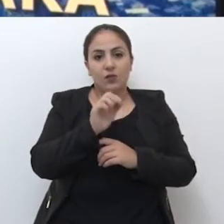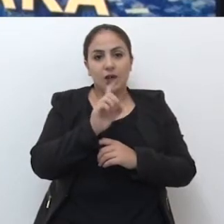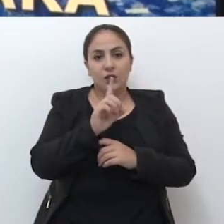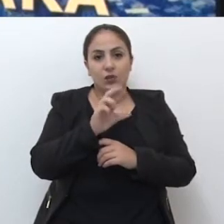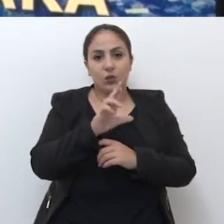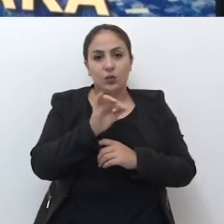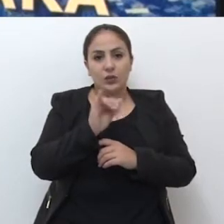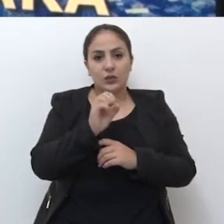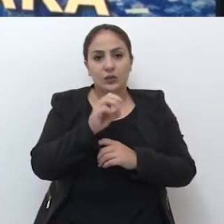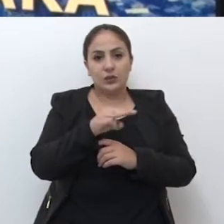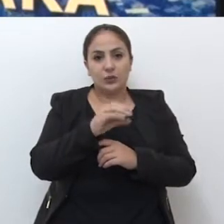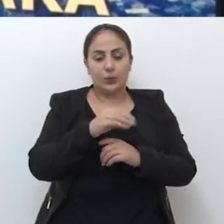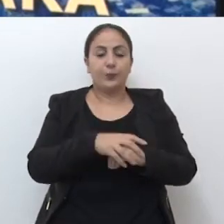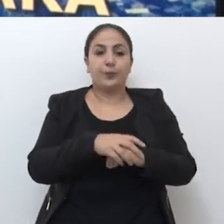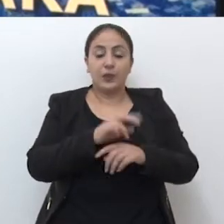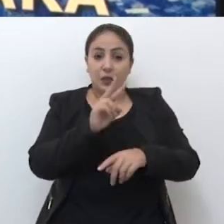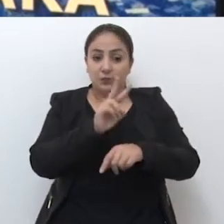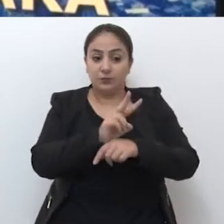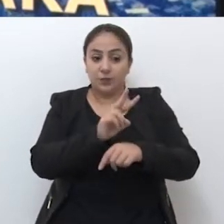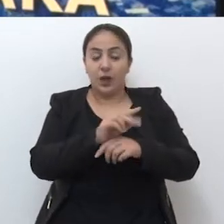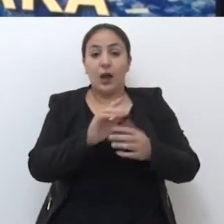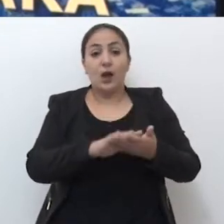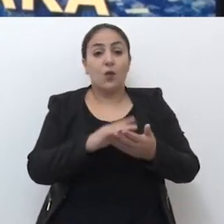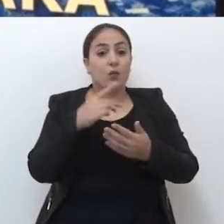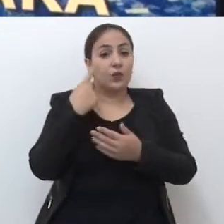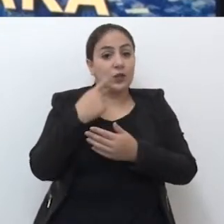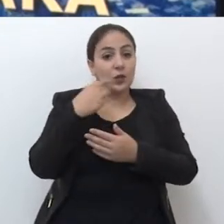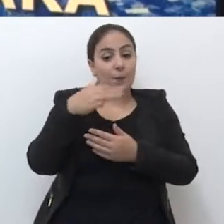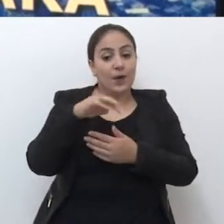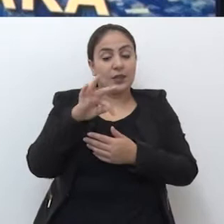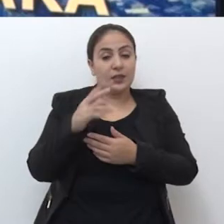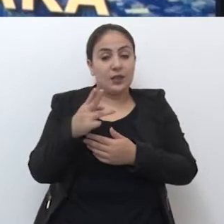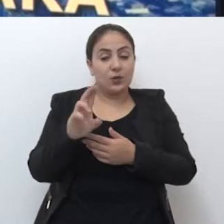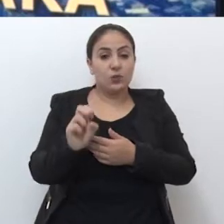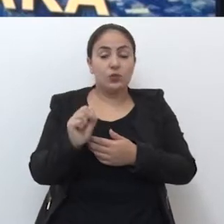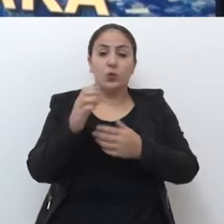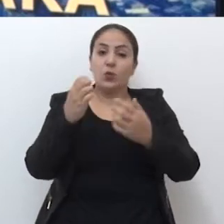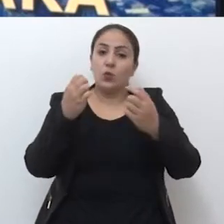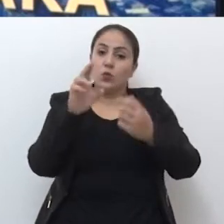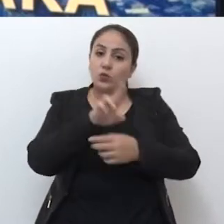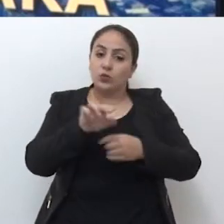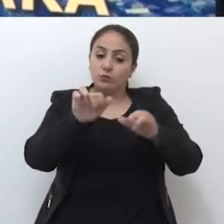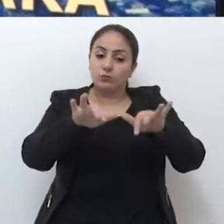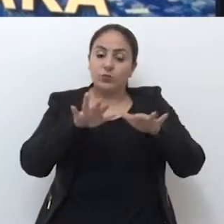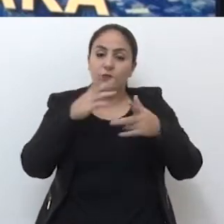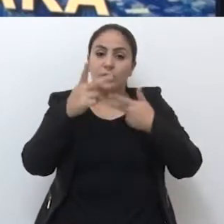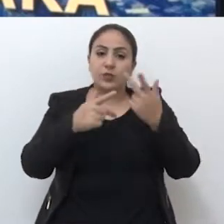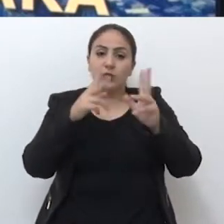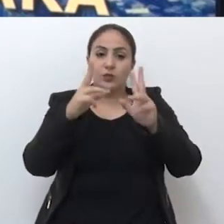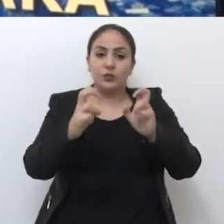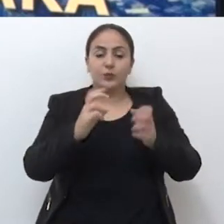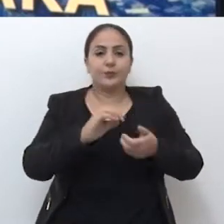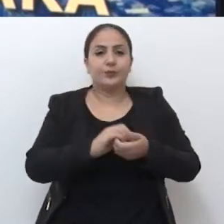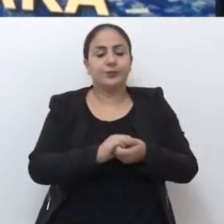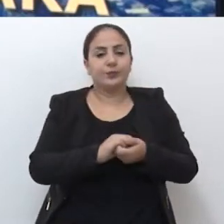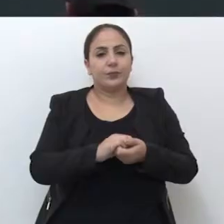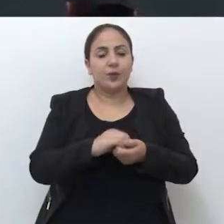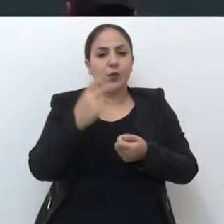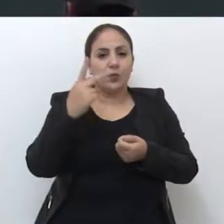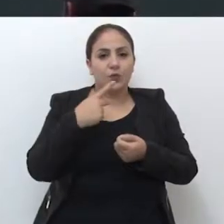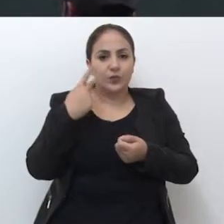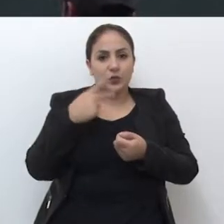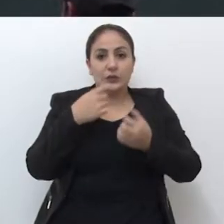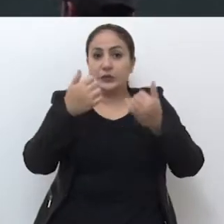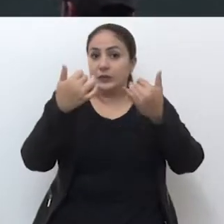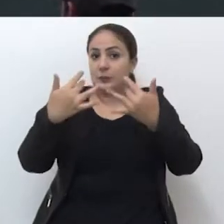da ideologia, o vereador Matheus Vesp utilizou o seu espaço do grande expediente para falar sobre o assunto.